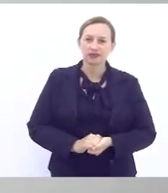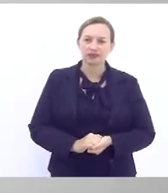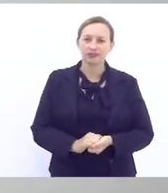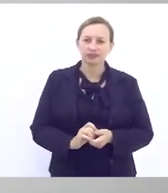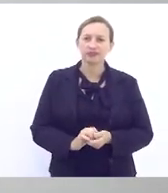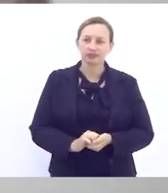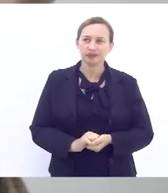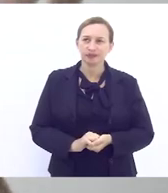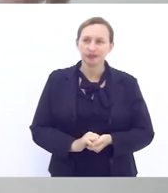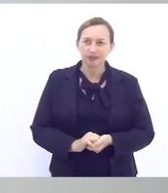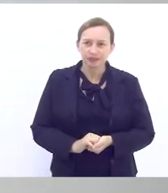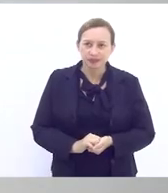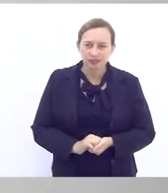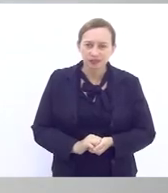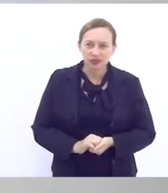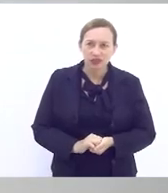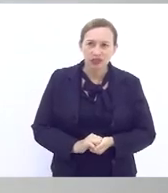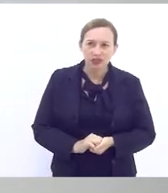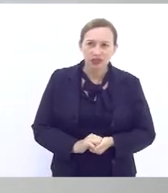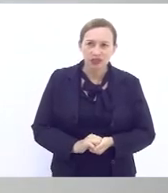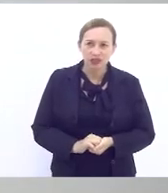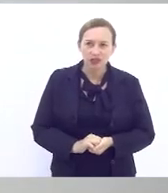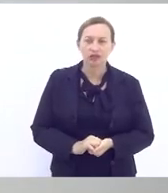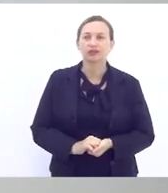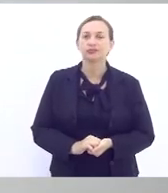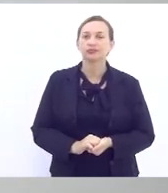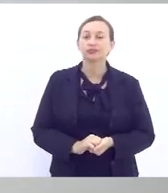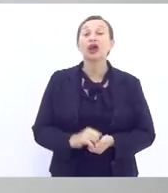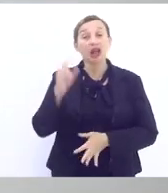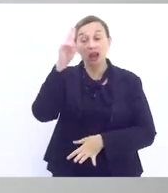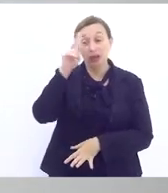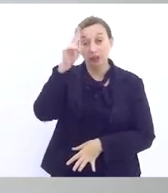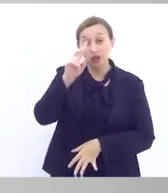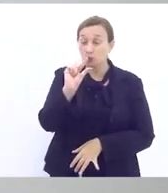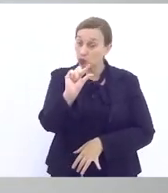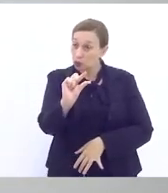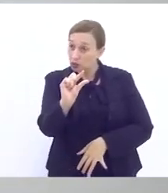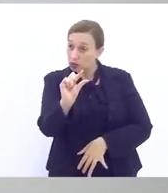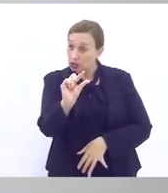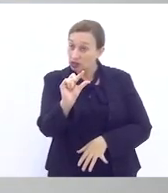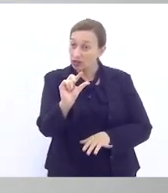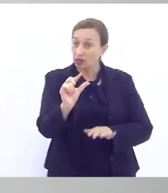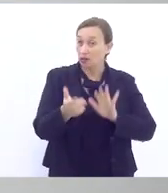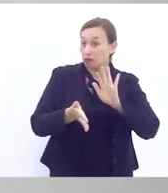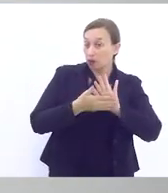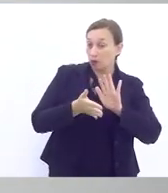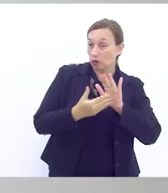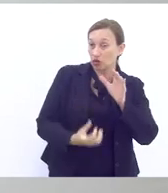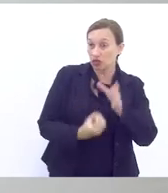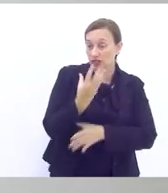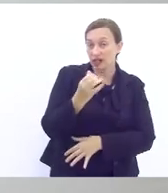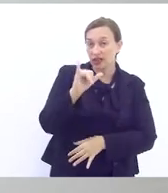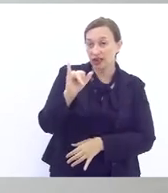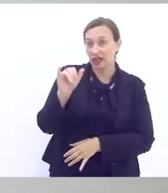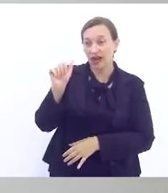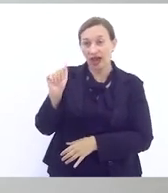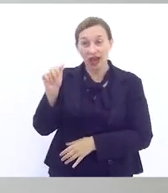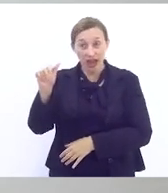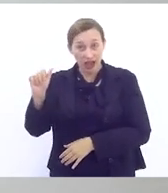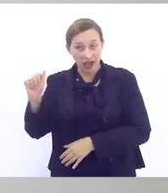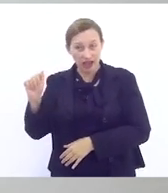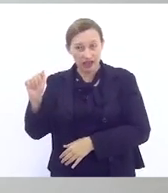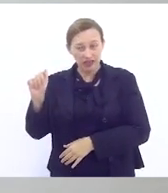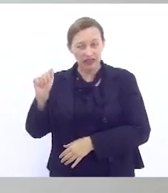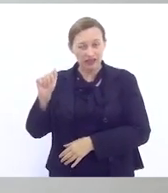servidor estou servidor na dirtec E aí lembrando um pouquinho né o propósito de criação do iaa é